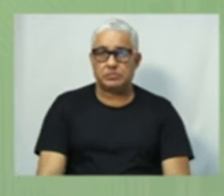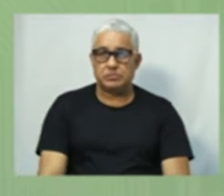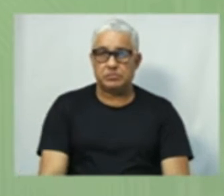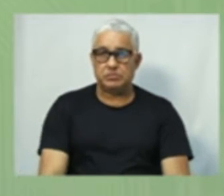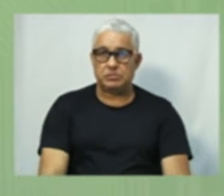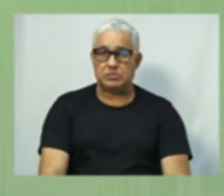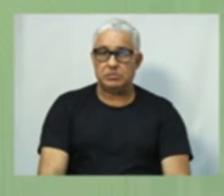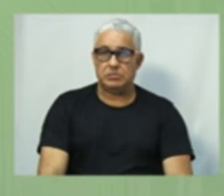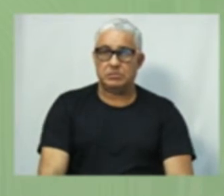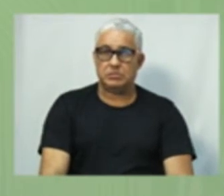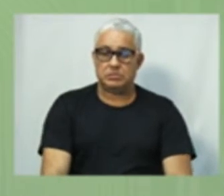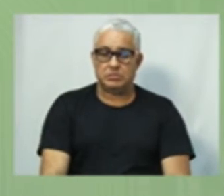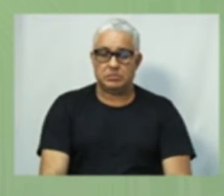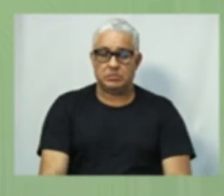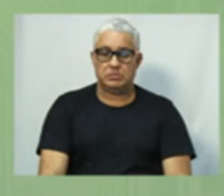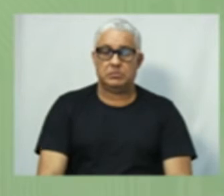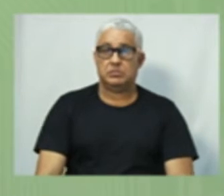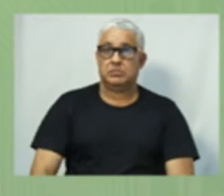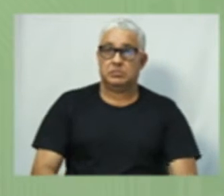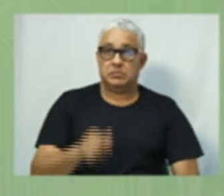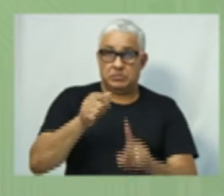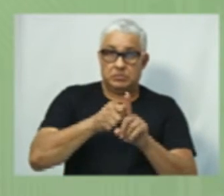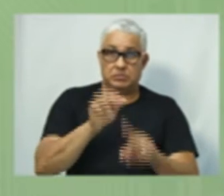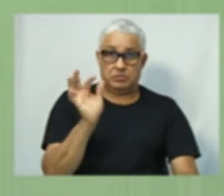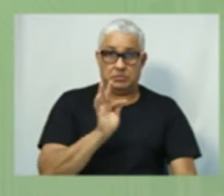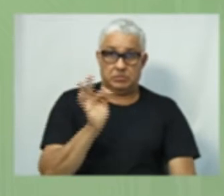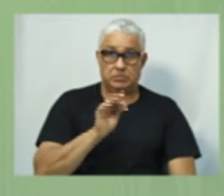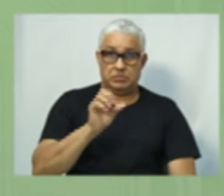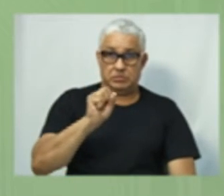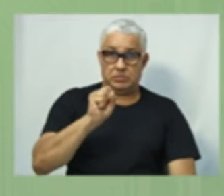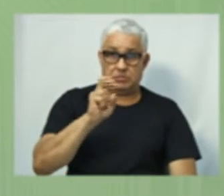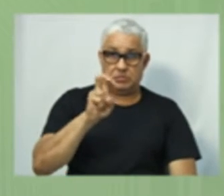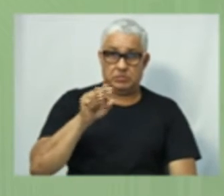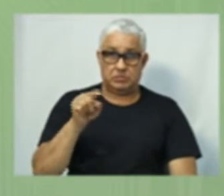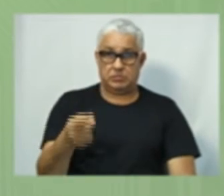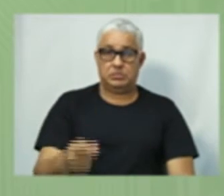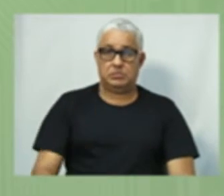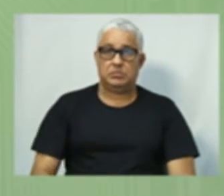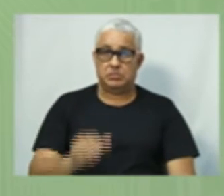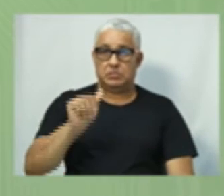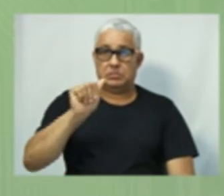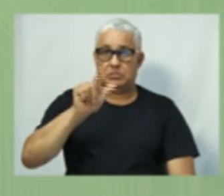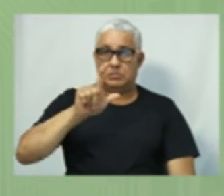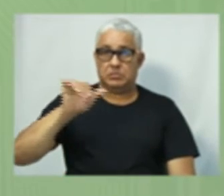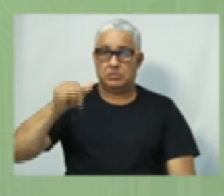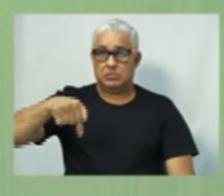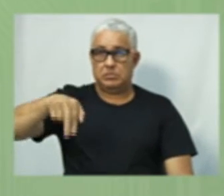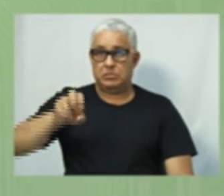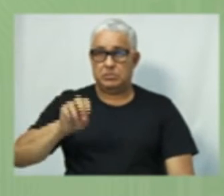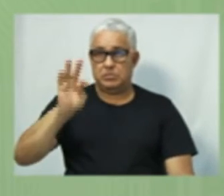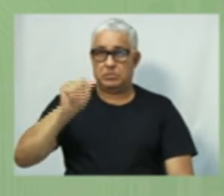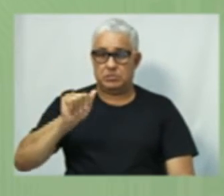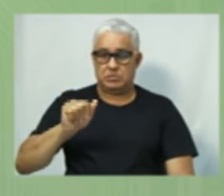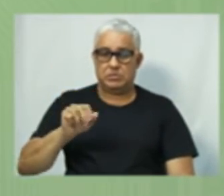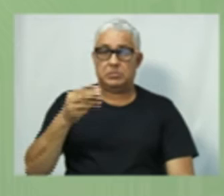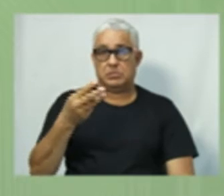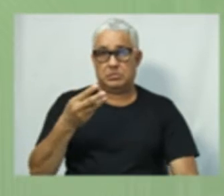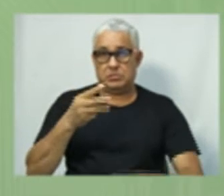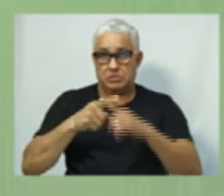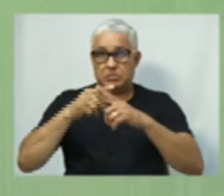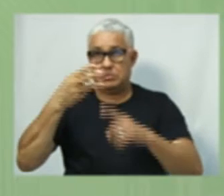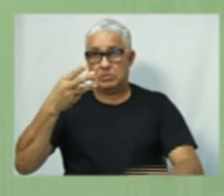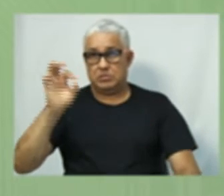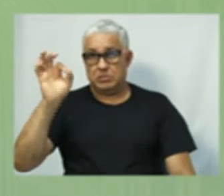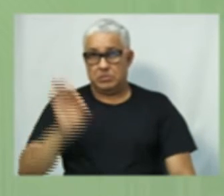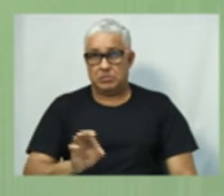3.600. Fevereiro foi 85 mil. Qual a alíquota? 3%. Qual foi o valor